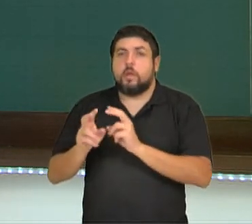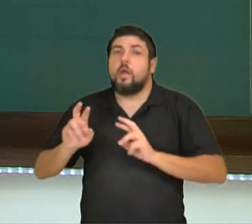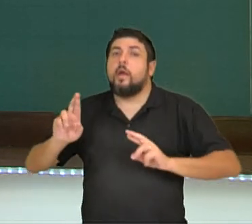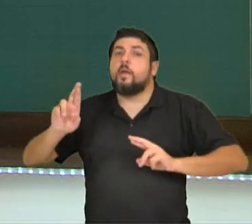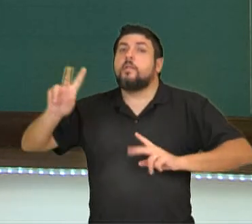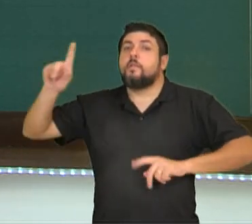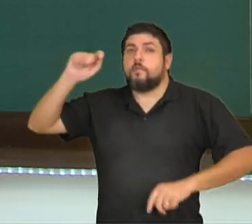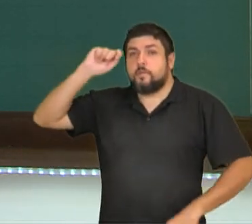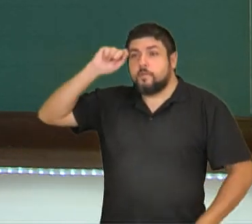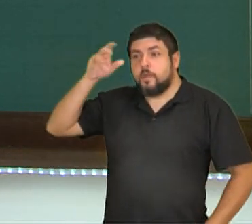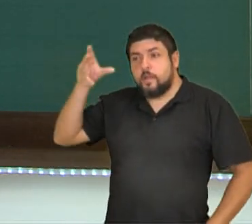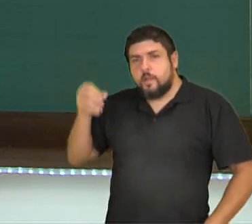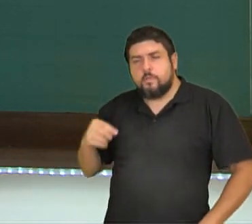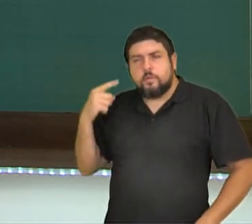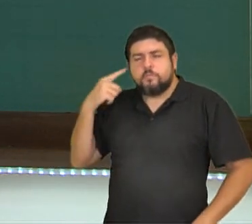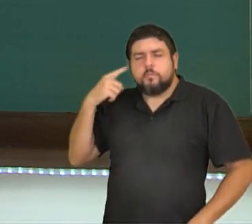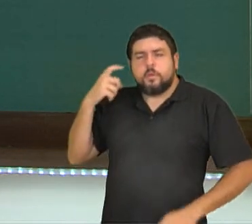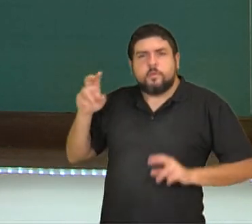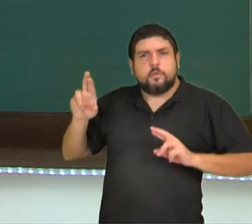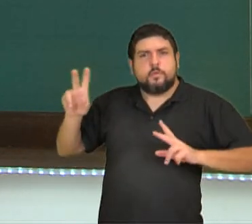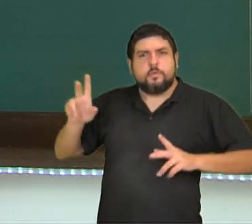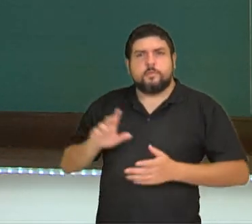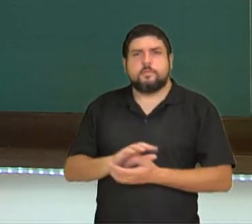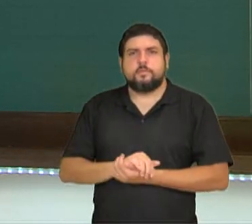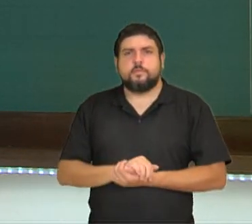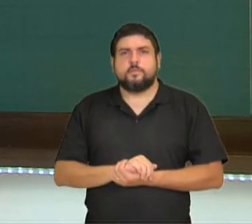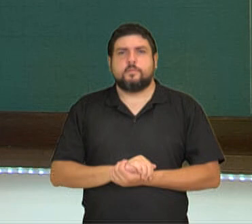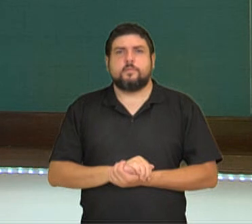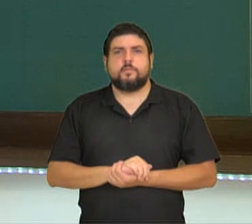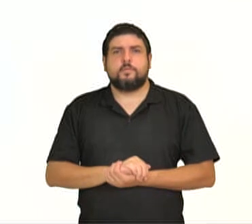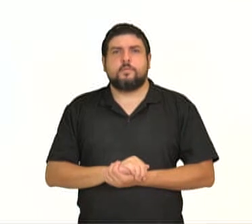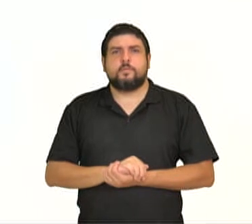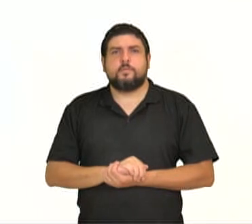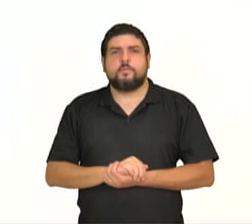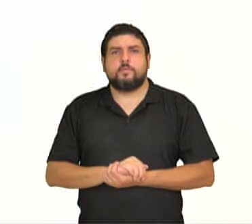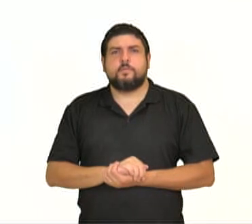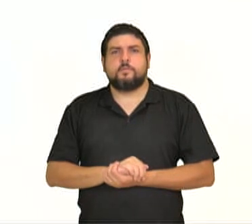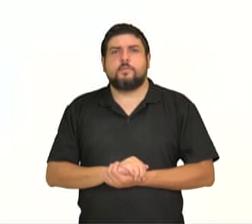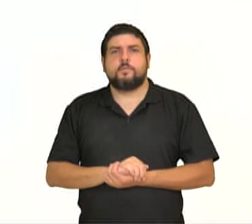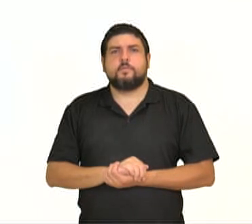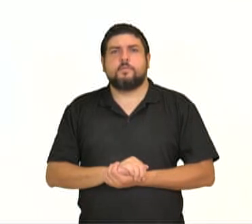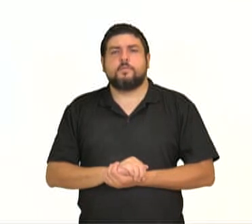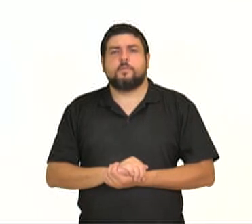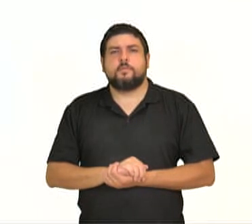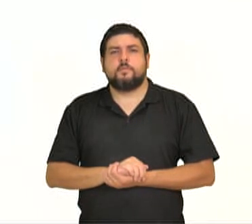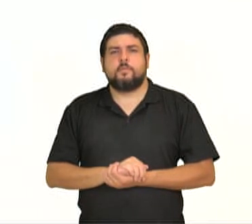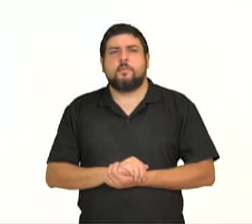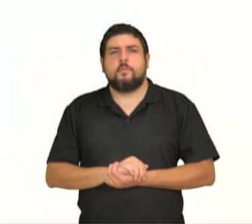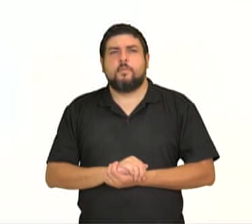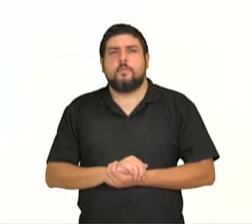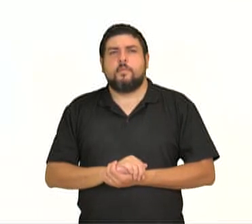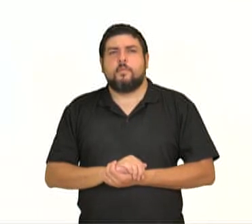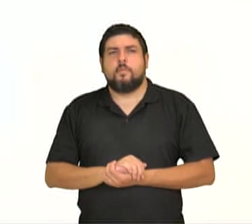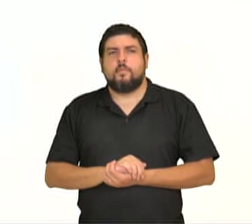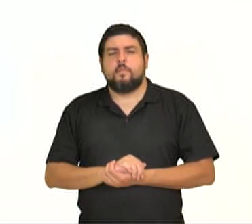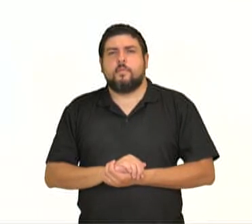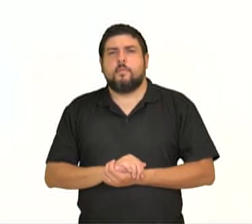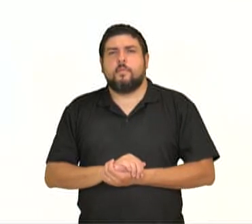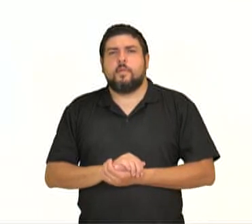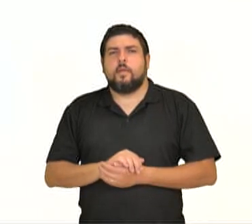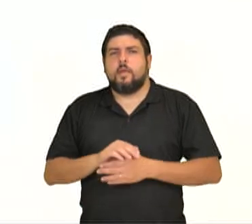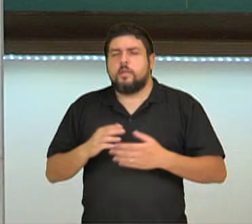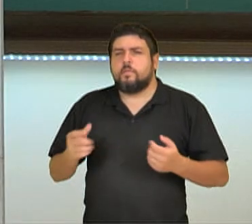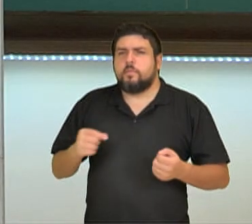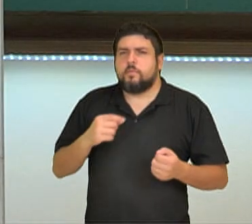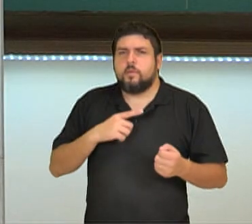que originalmente ele fazia lá na África, ok? Então, o instrumento, né, ele é composto pela verga de biriba.